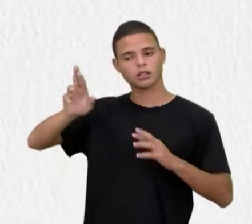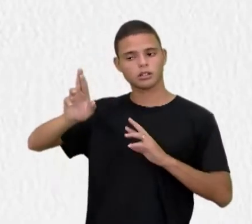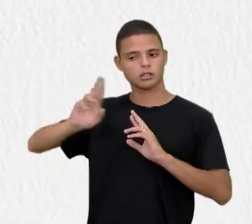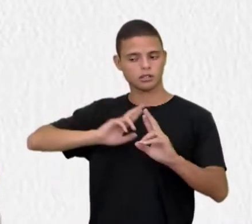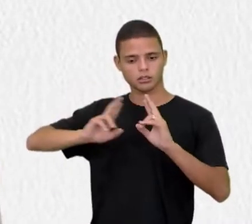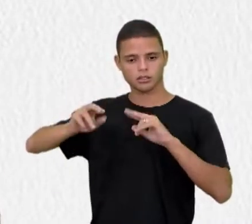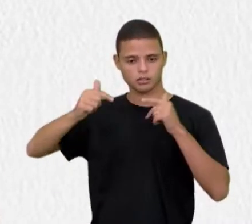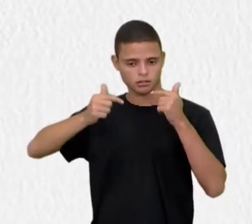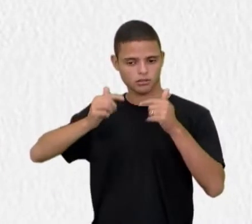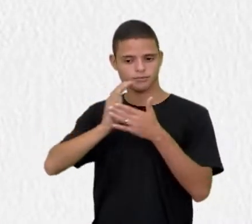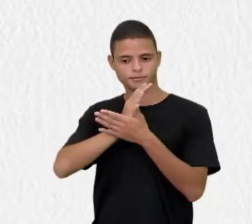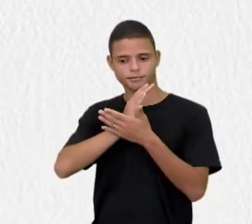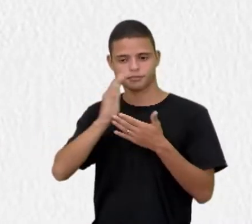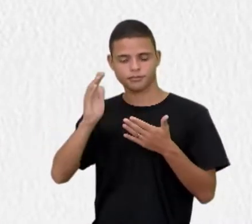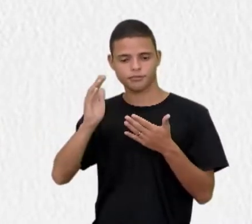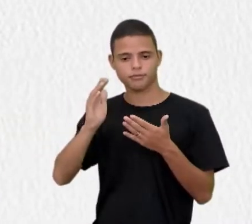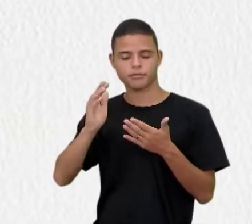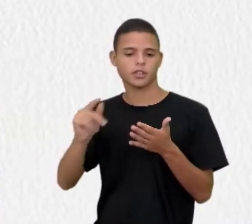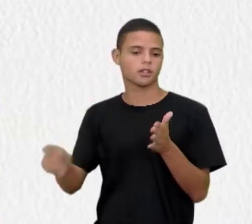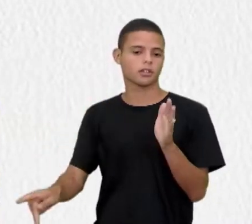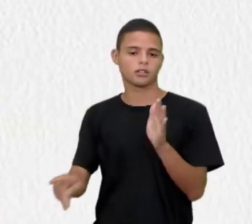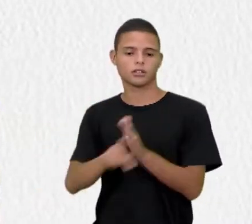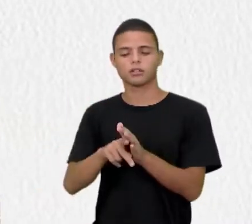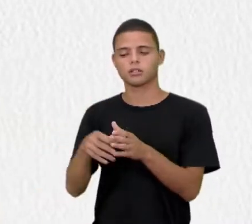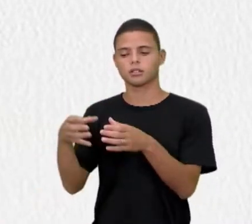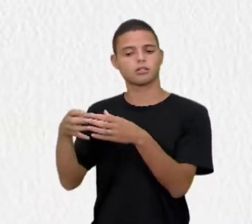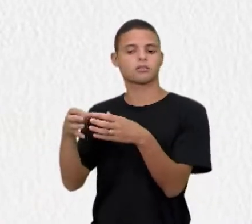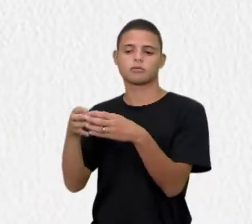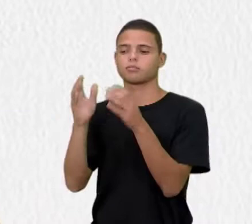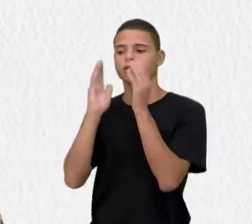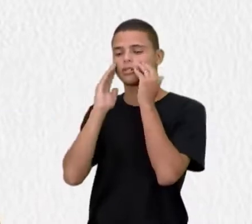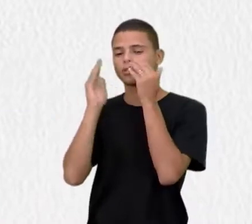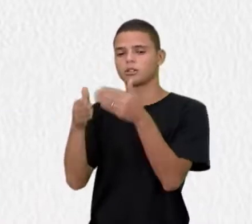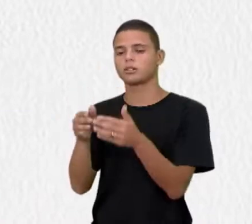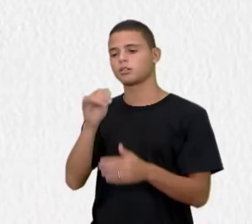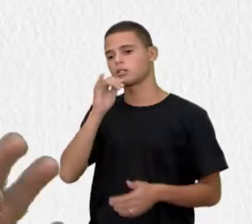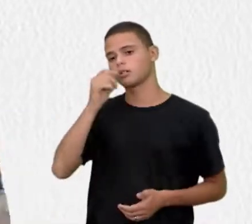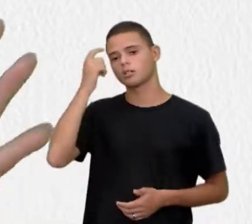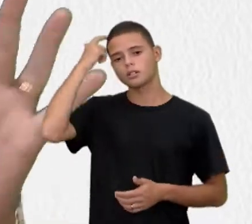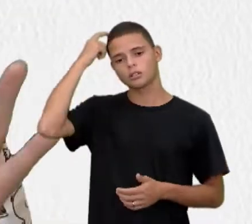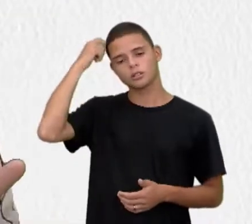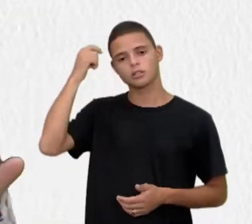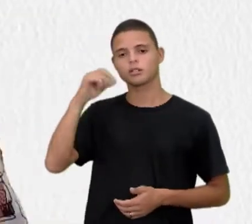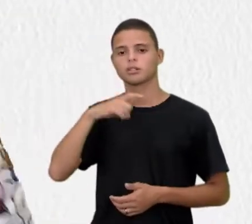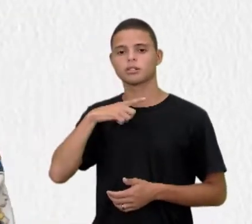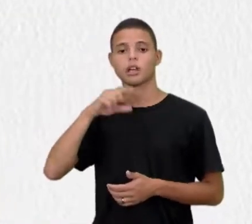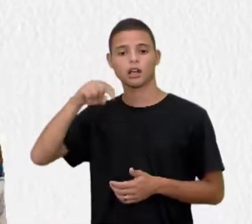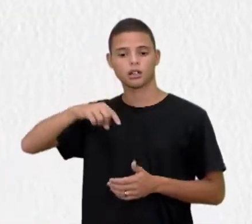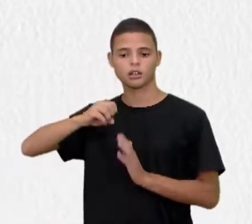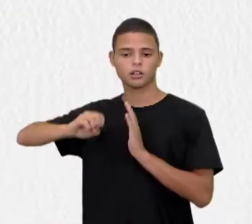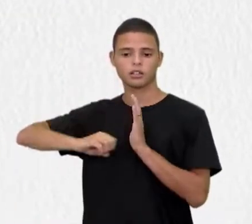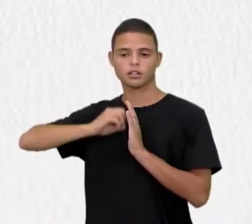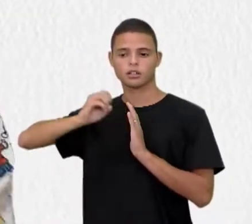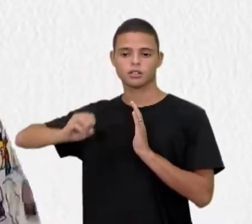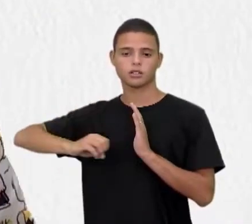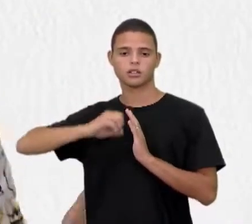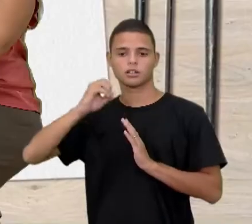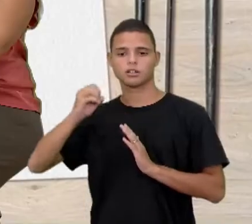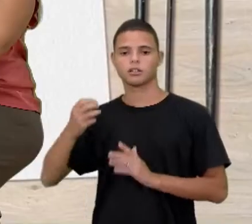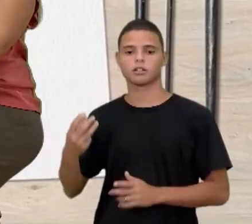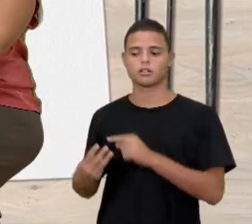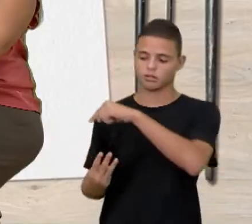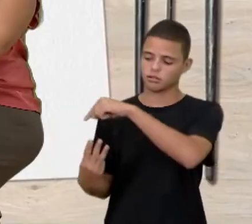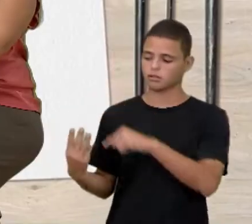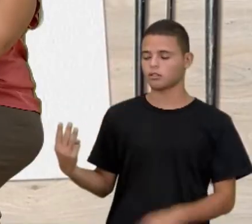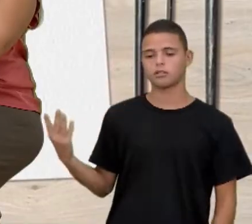alguns memes que eles são específicos de um público. Então, por exemplo, pode ser que tenha algum meme só aqui do Centro de Mídias que só eu, a Pro Juliana e a